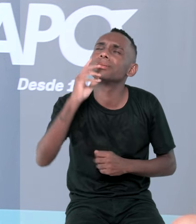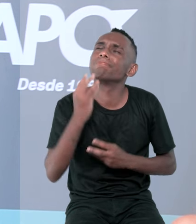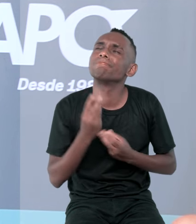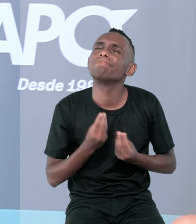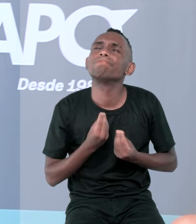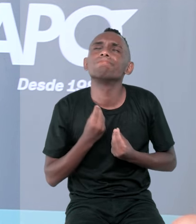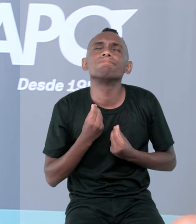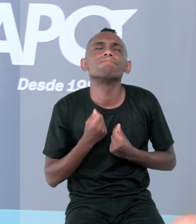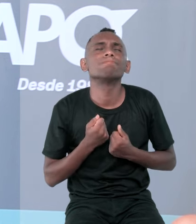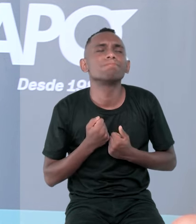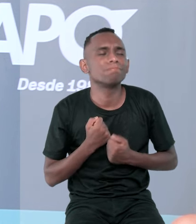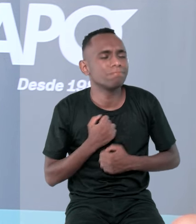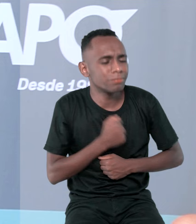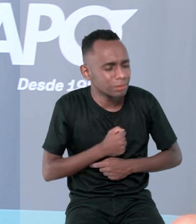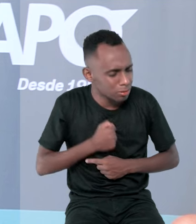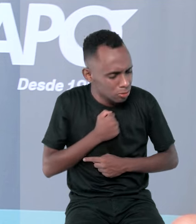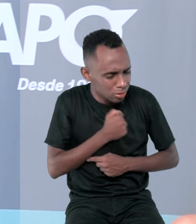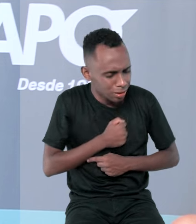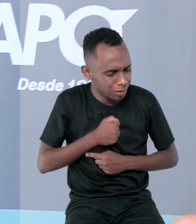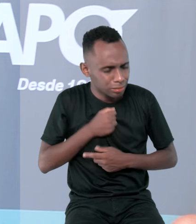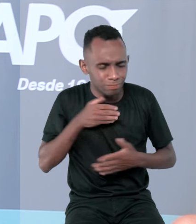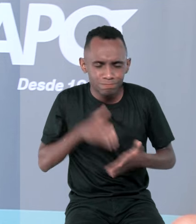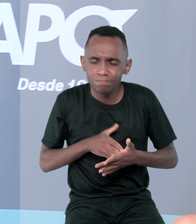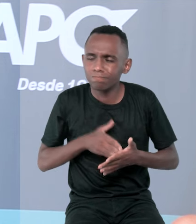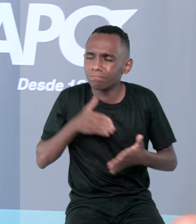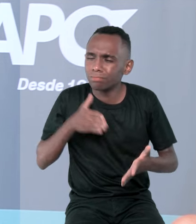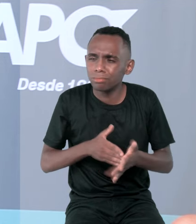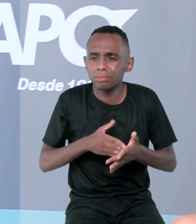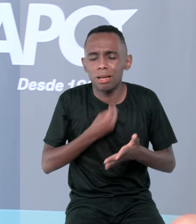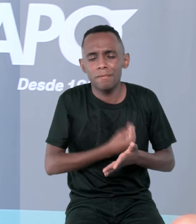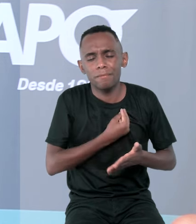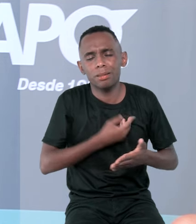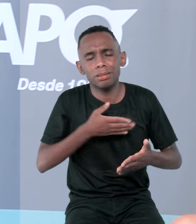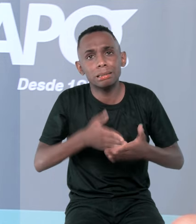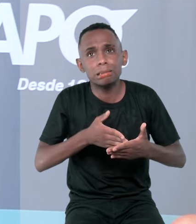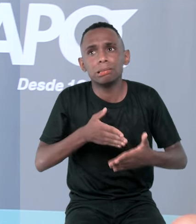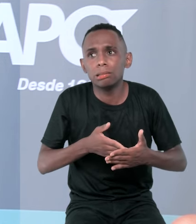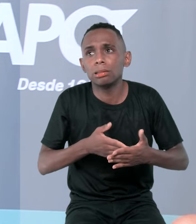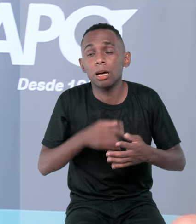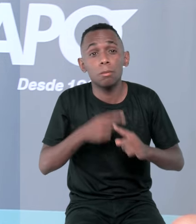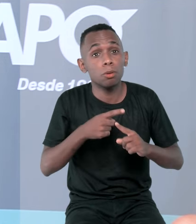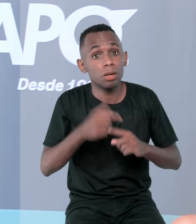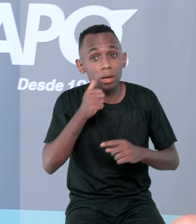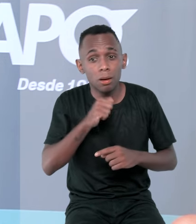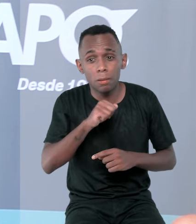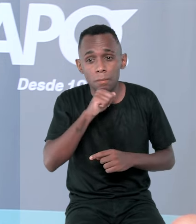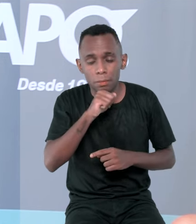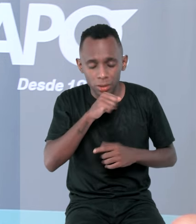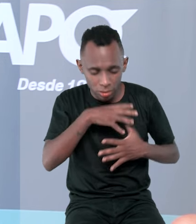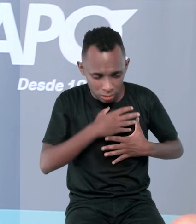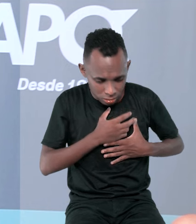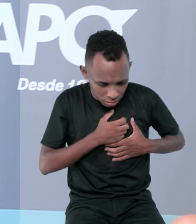profundamente. Essa falta será uma barreira intransponível em sua vida, pois minha mãe irá crescer e dentro dela